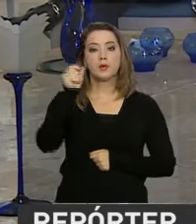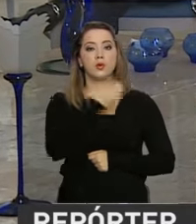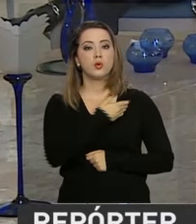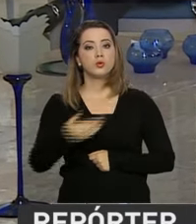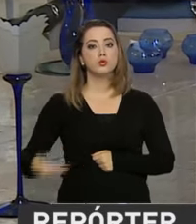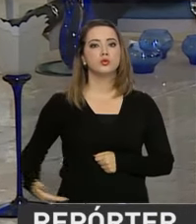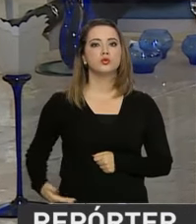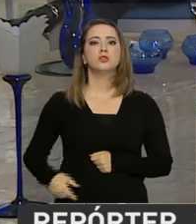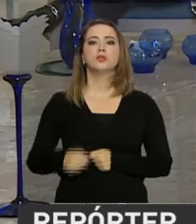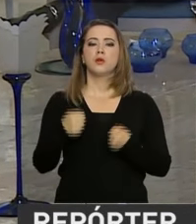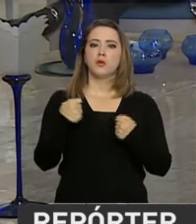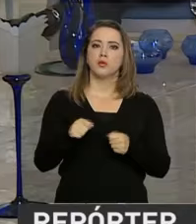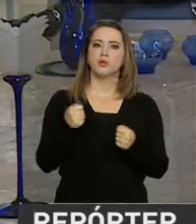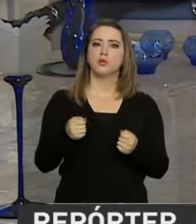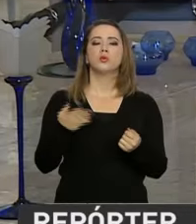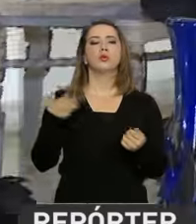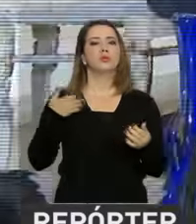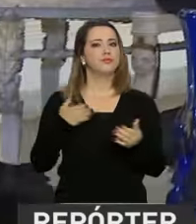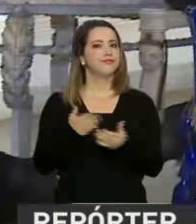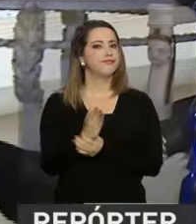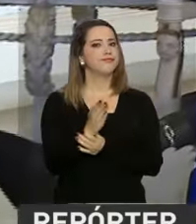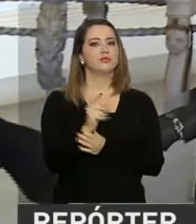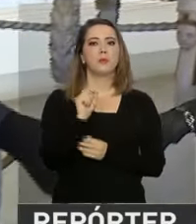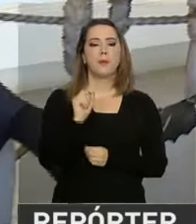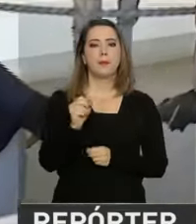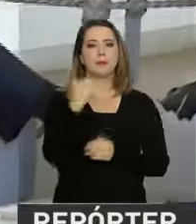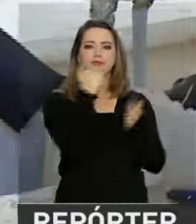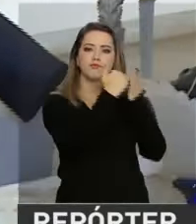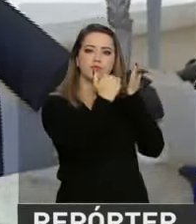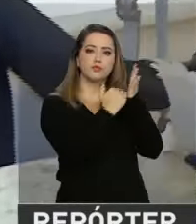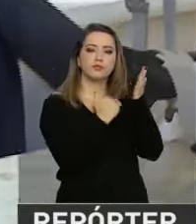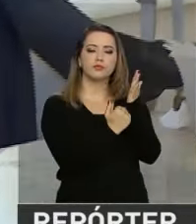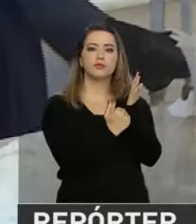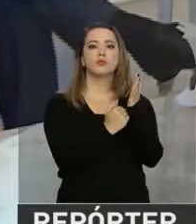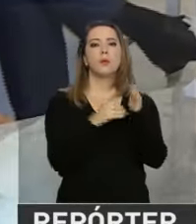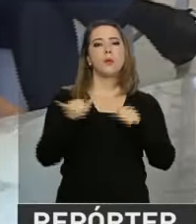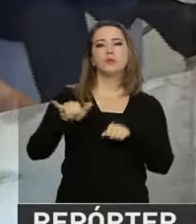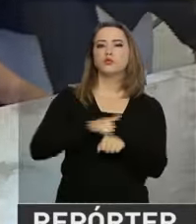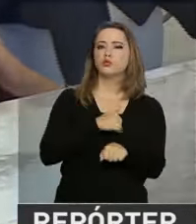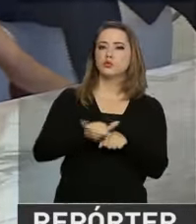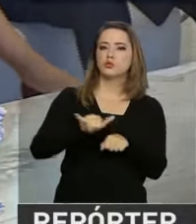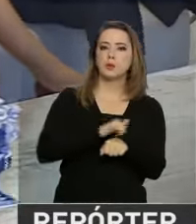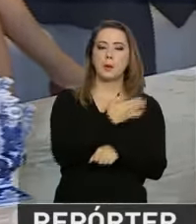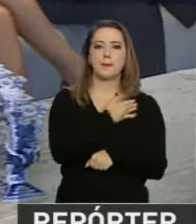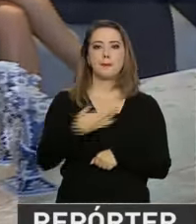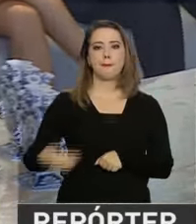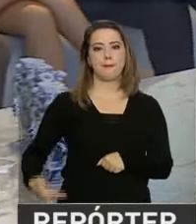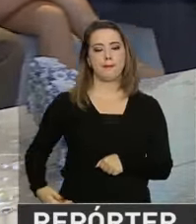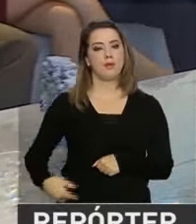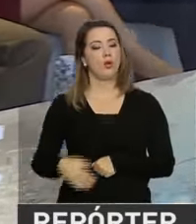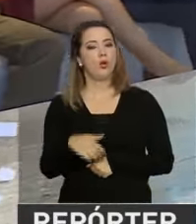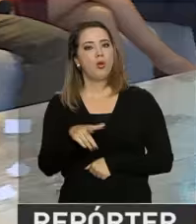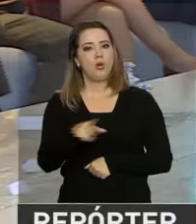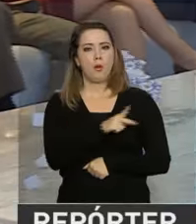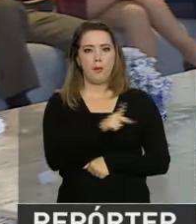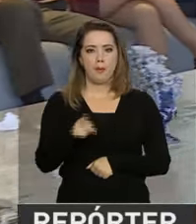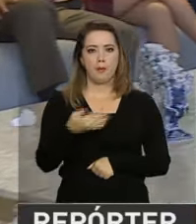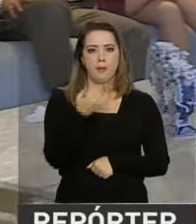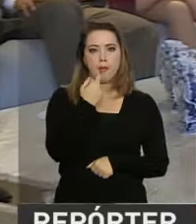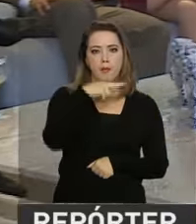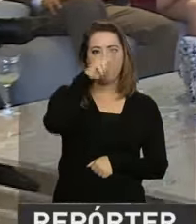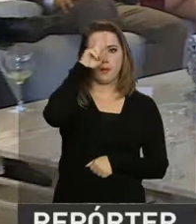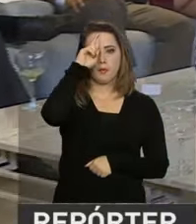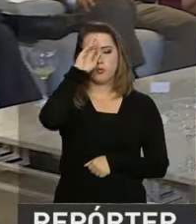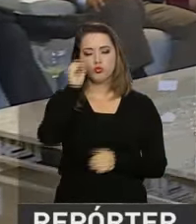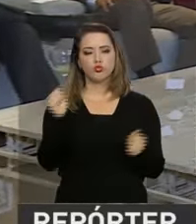projetos estratégicos no Congresso. No começo da tarde, o presidente interino Michel Temer participou de um almoço com líderes de partidos da